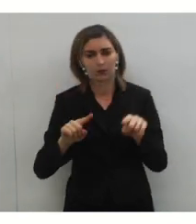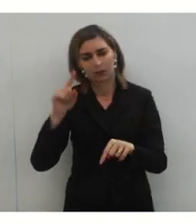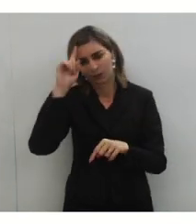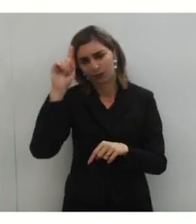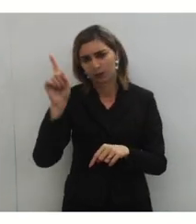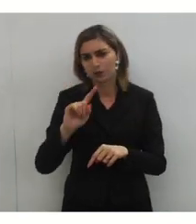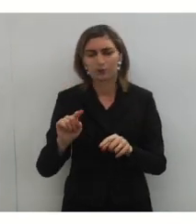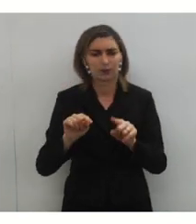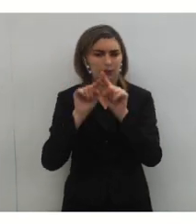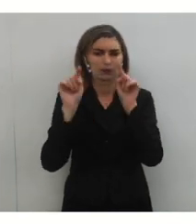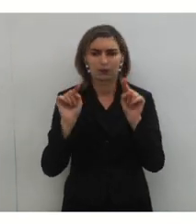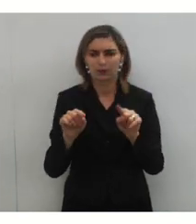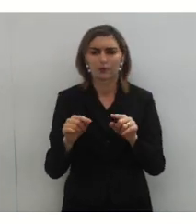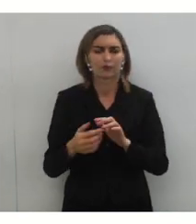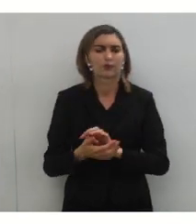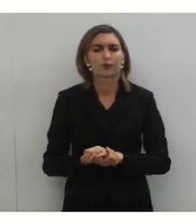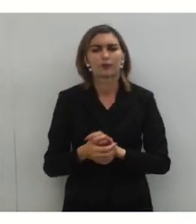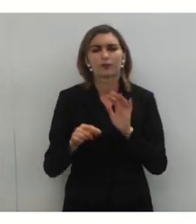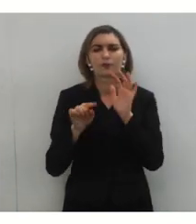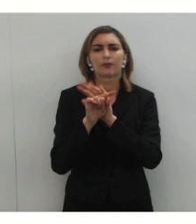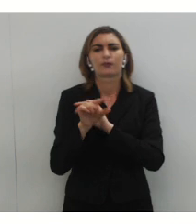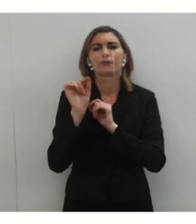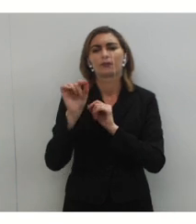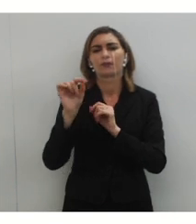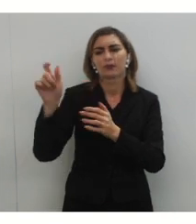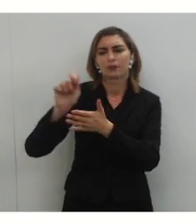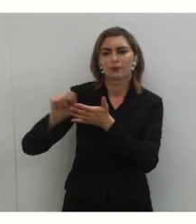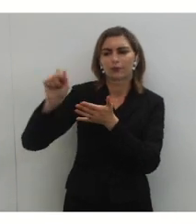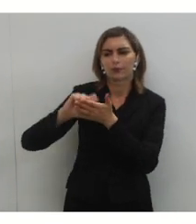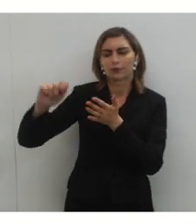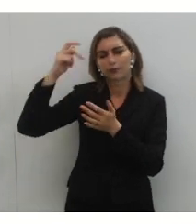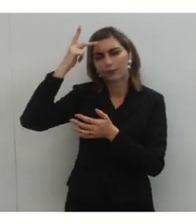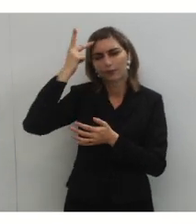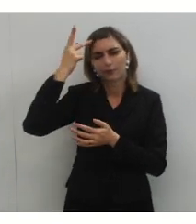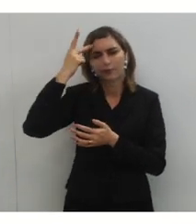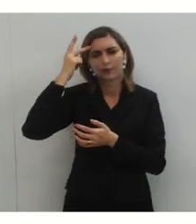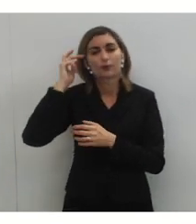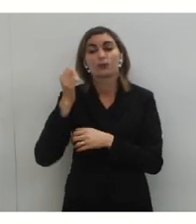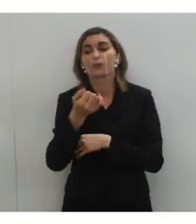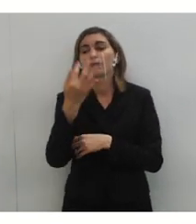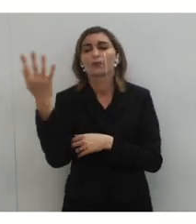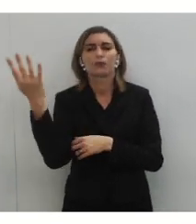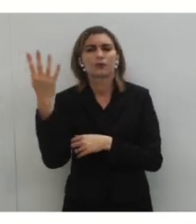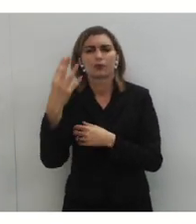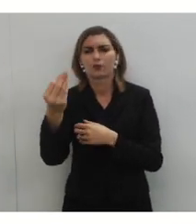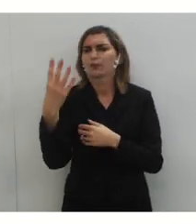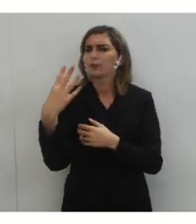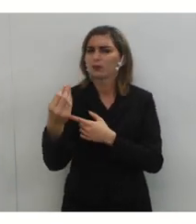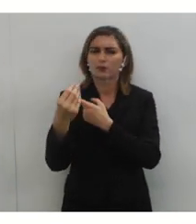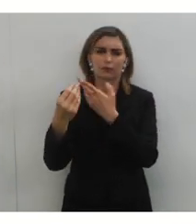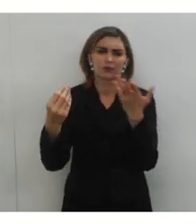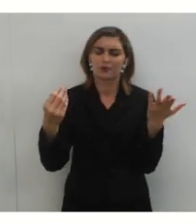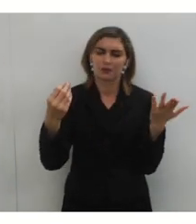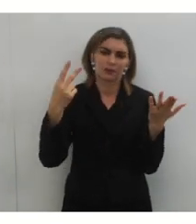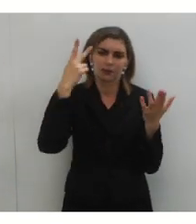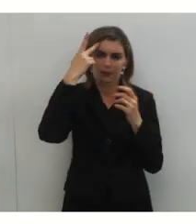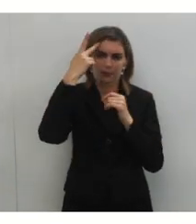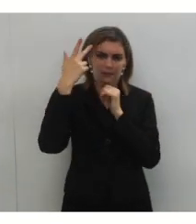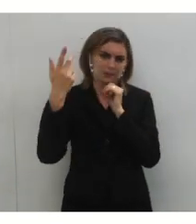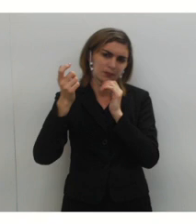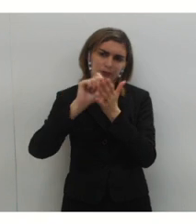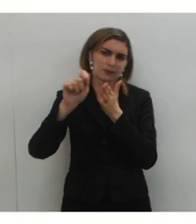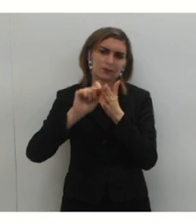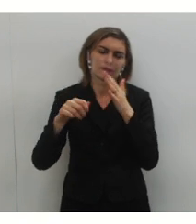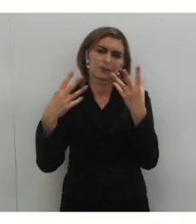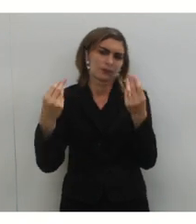é. Perguntou a um escritor paulista. Quantos escritores paulistas tem?